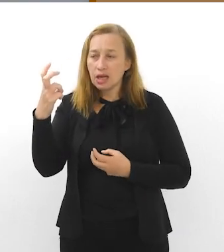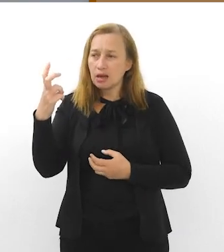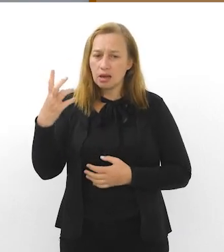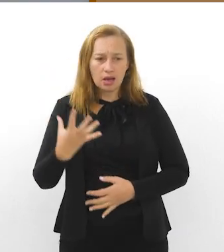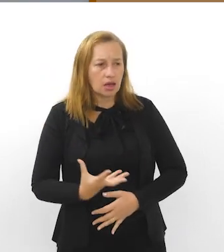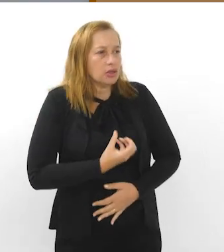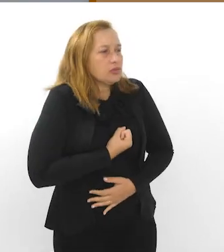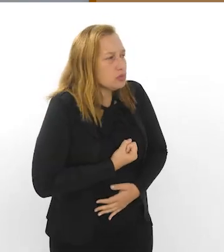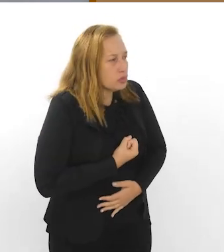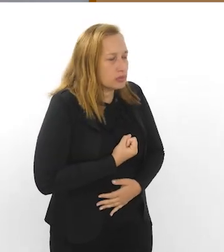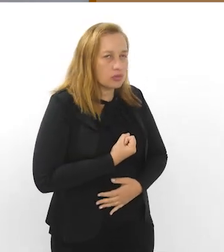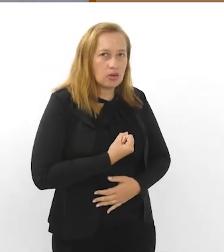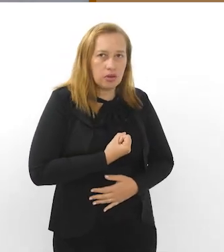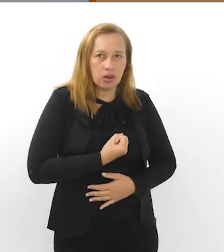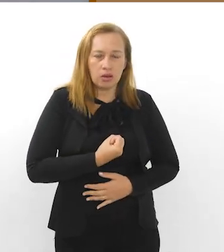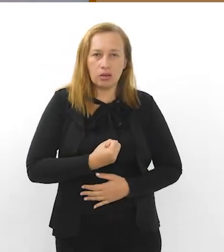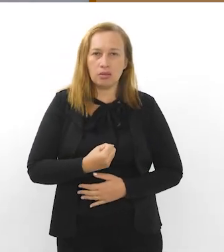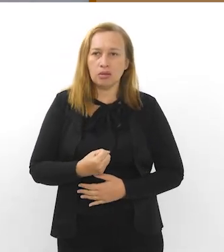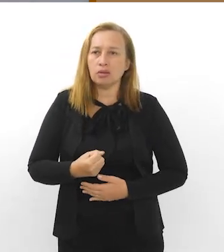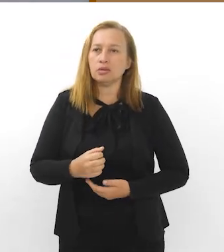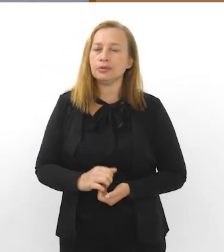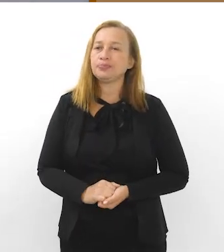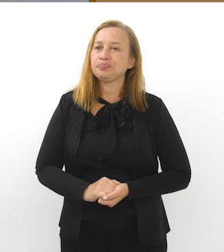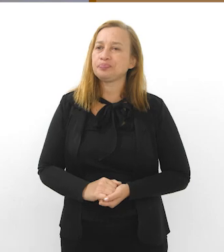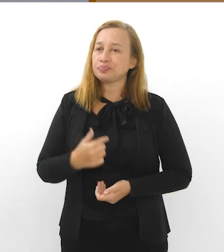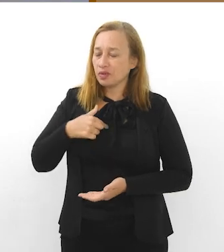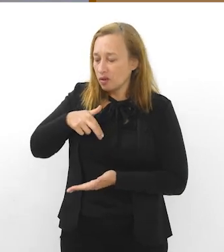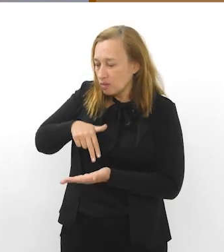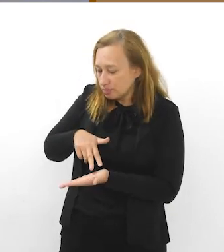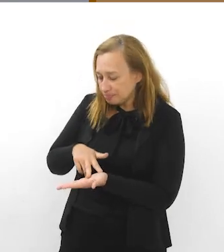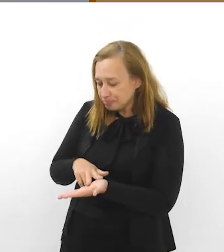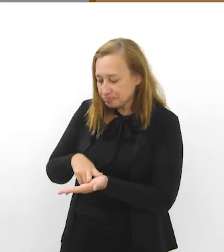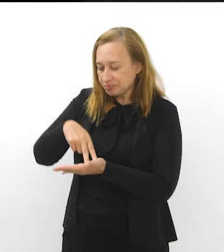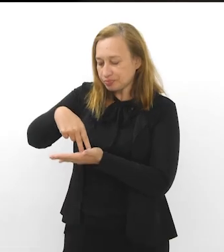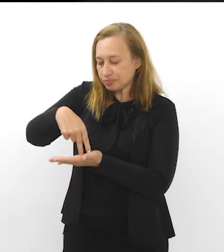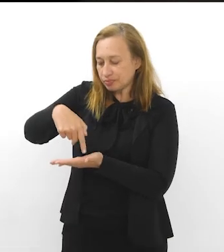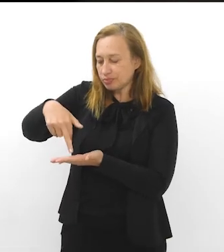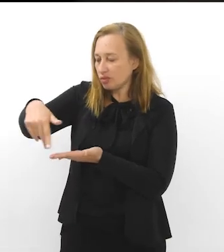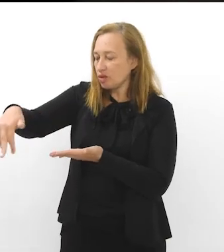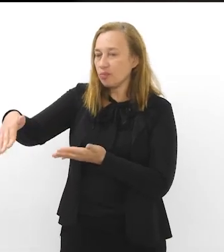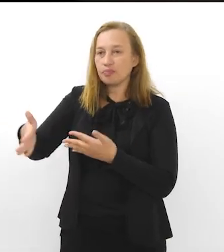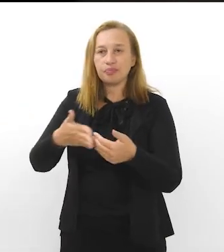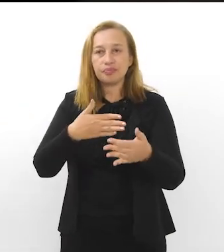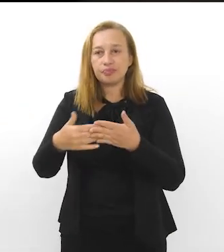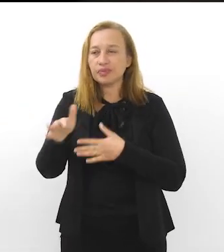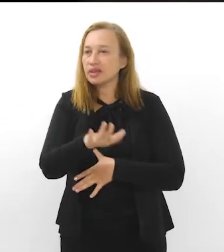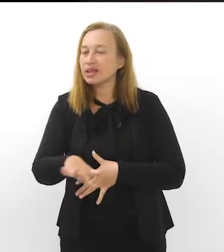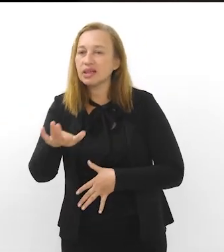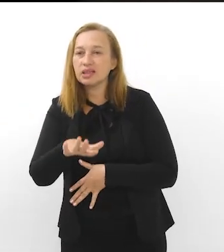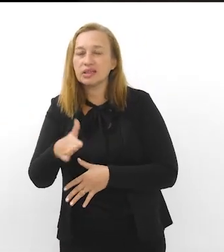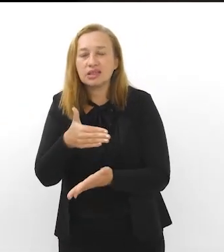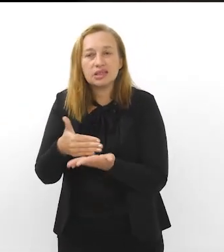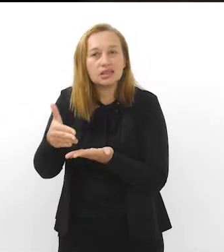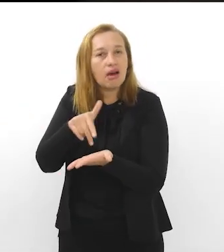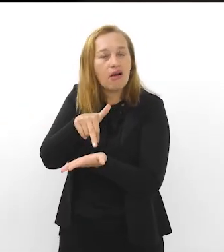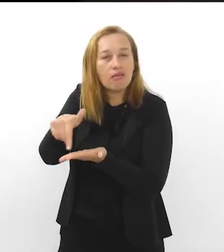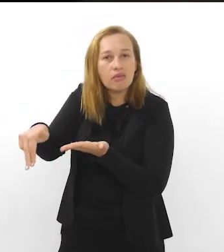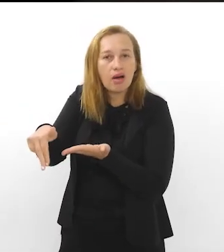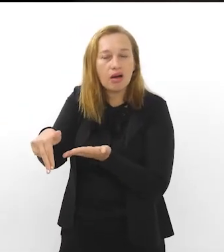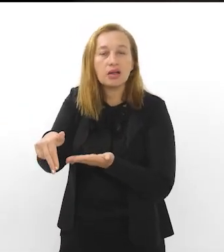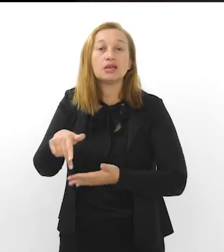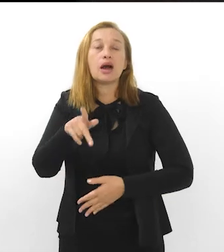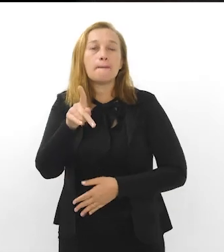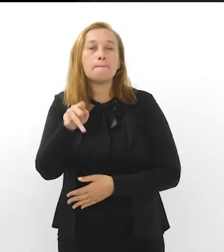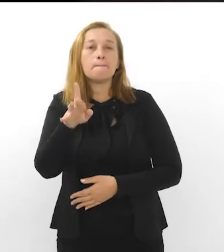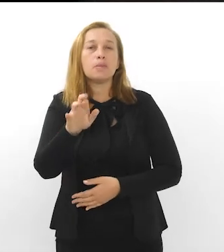ela assustou, me soltou e eu saí caminhando, como qualquer criança que começa a caminhar, né?